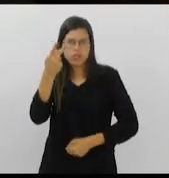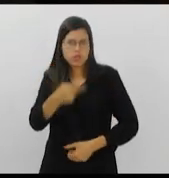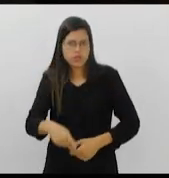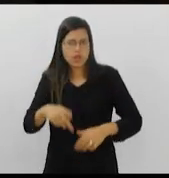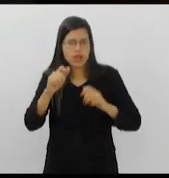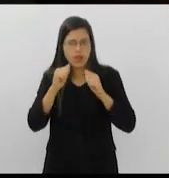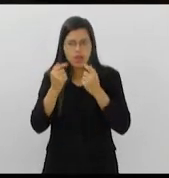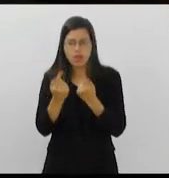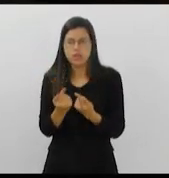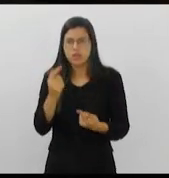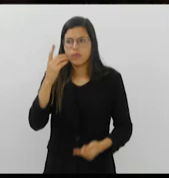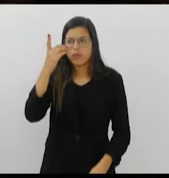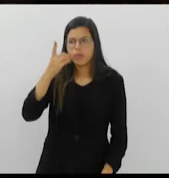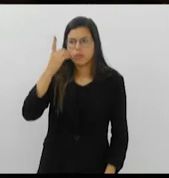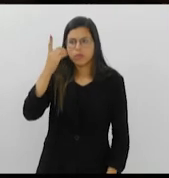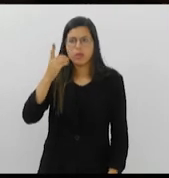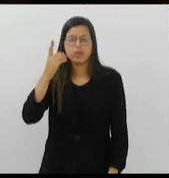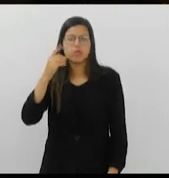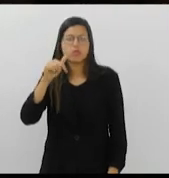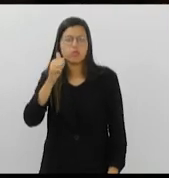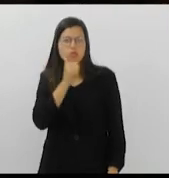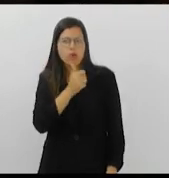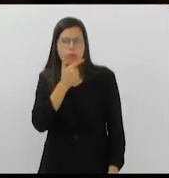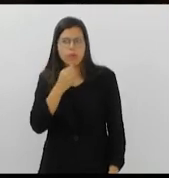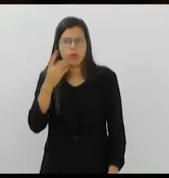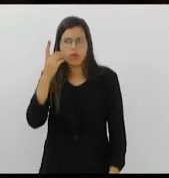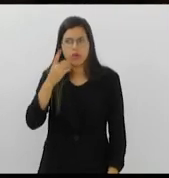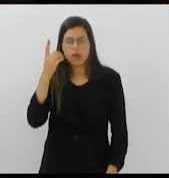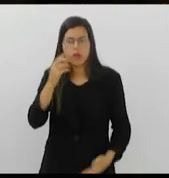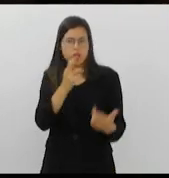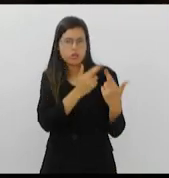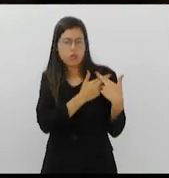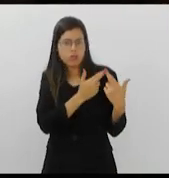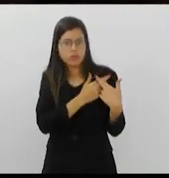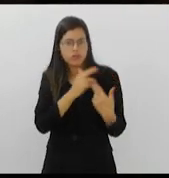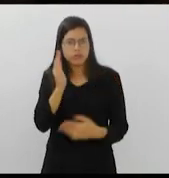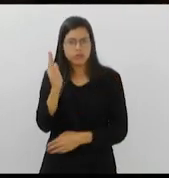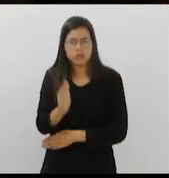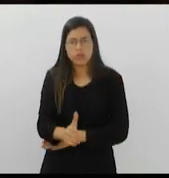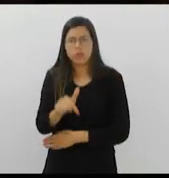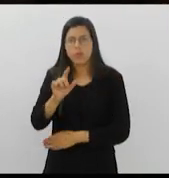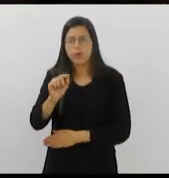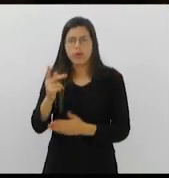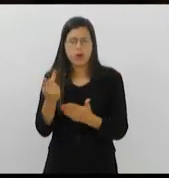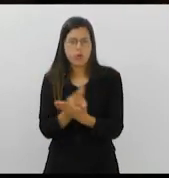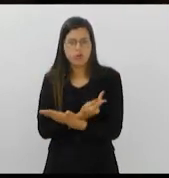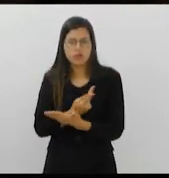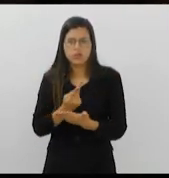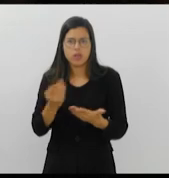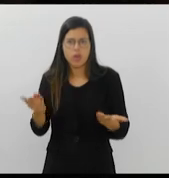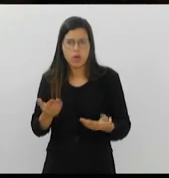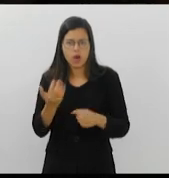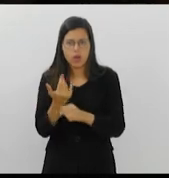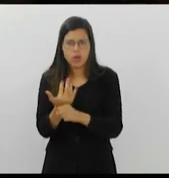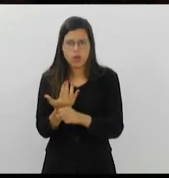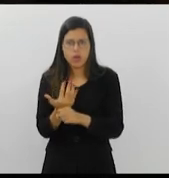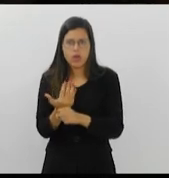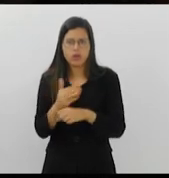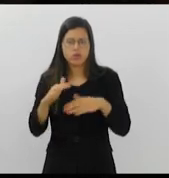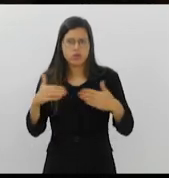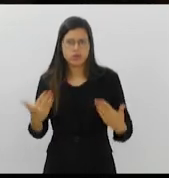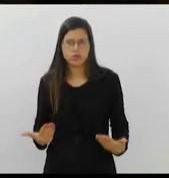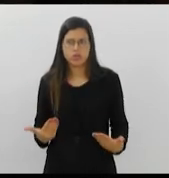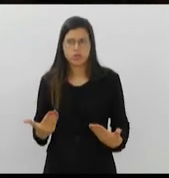Deputados e deputadas da base do governo são responsáveis direto pelo que está acontecendo agora na UERJ. Então,